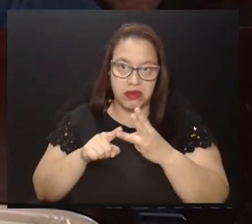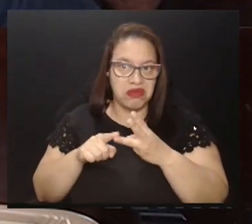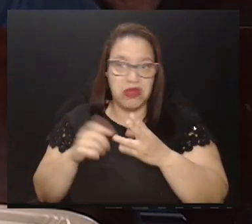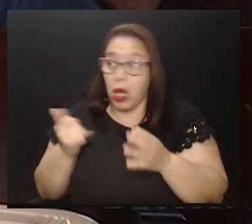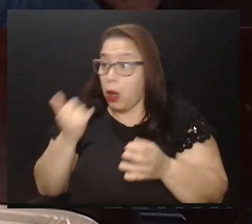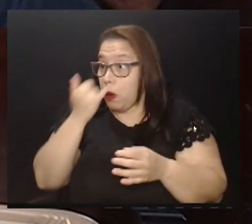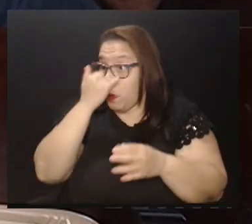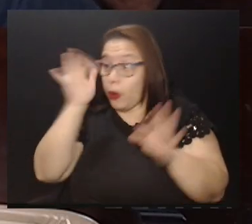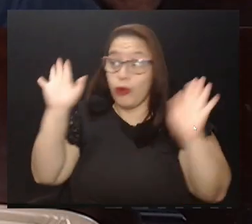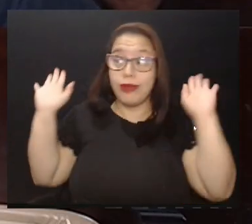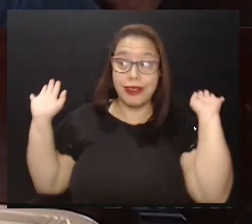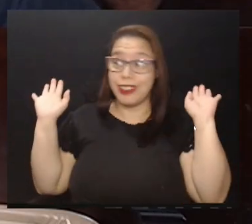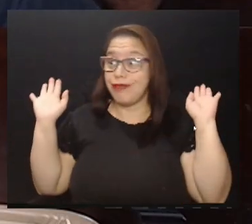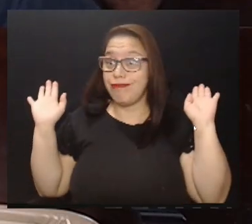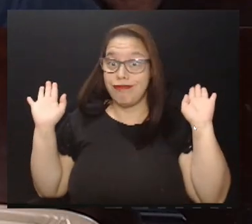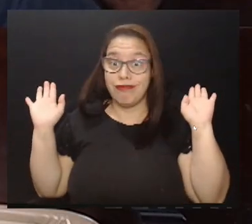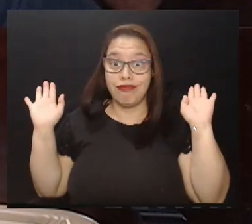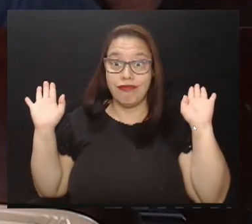repente, você